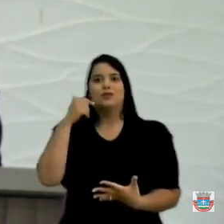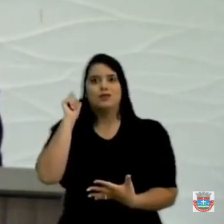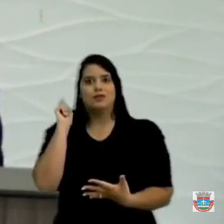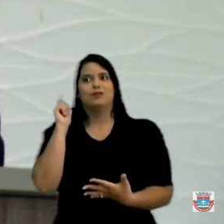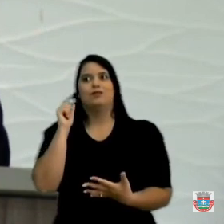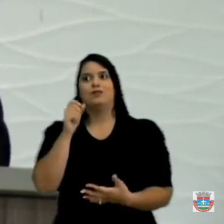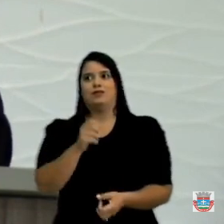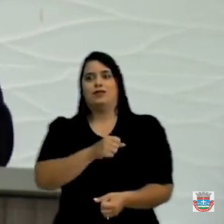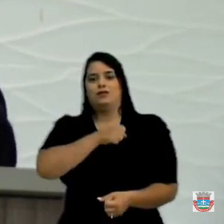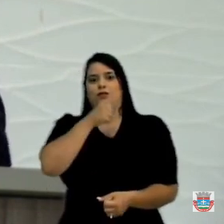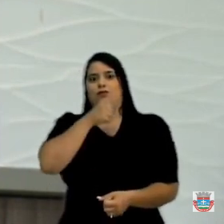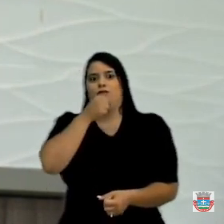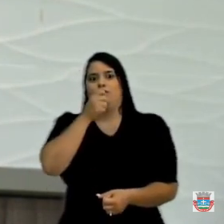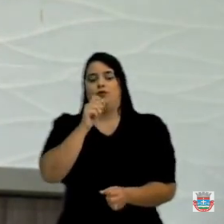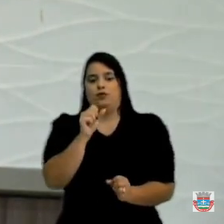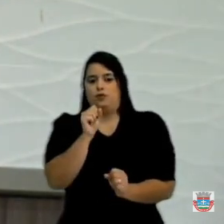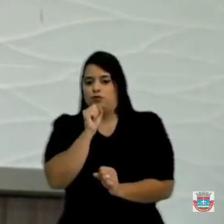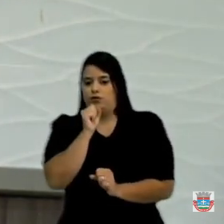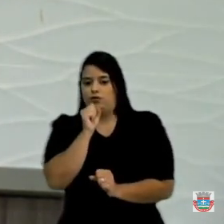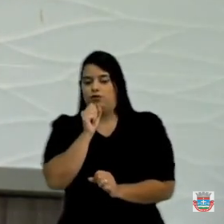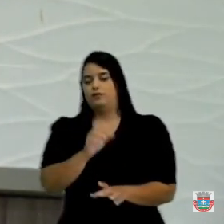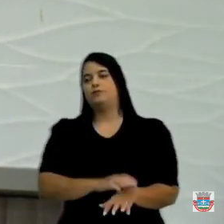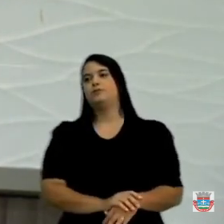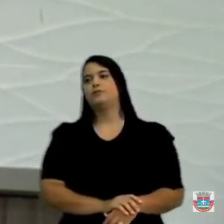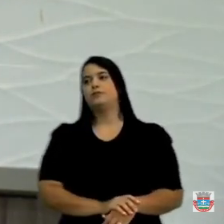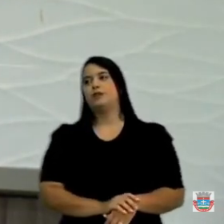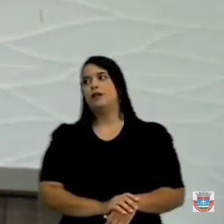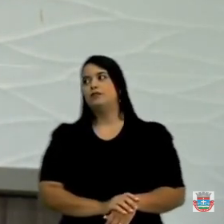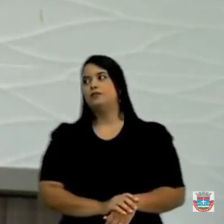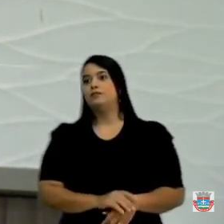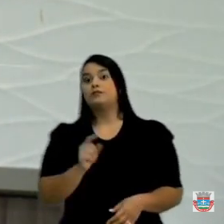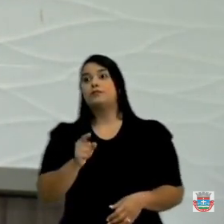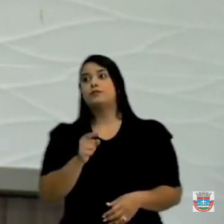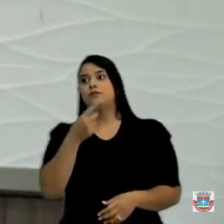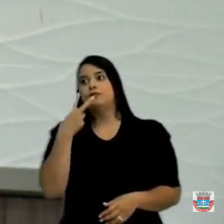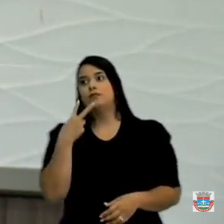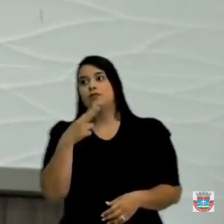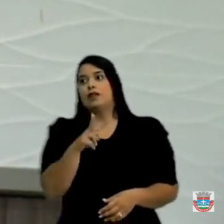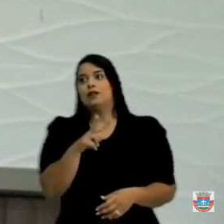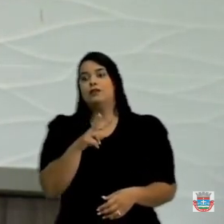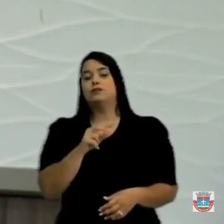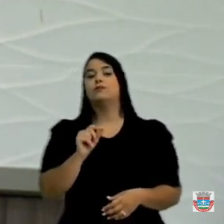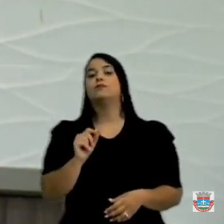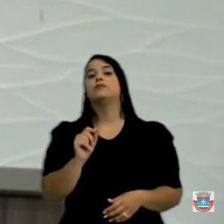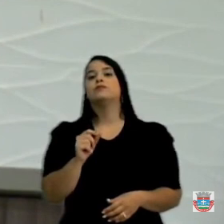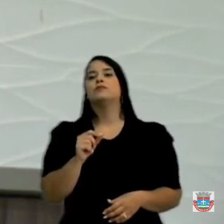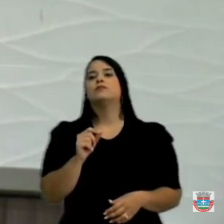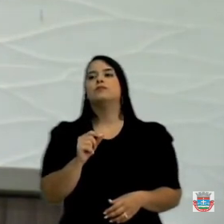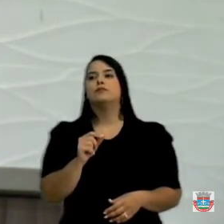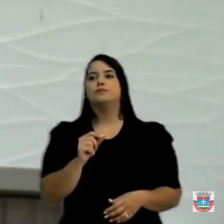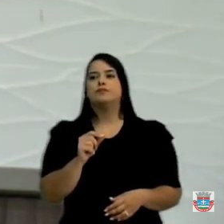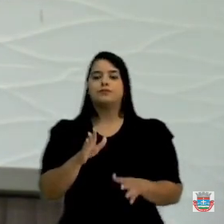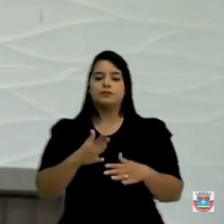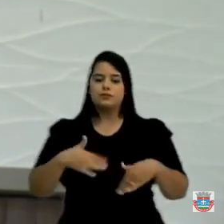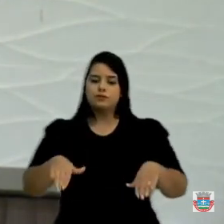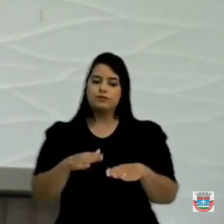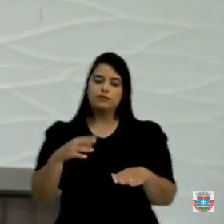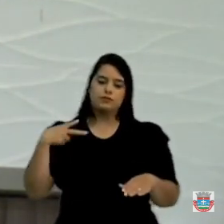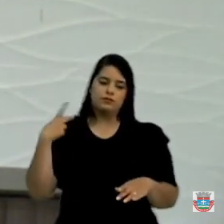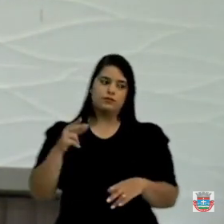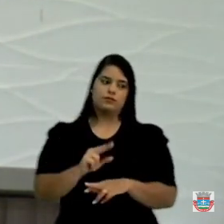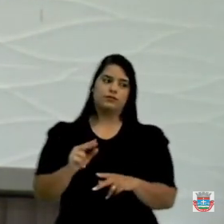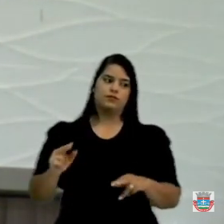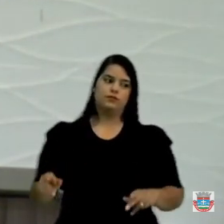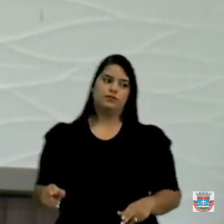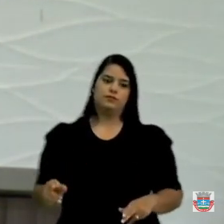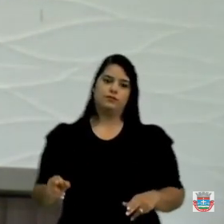estava lotada, colega Cícera. Então, para você ver. E isso é iniciativa de todos os vereadores. Eu